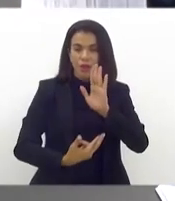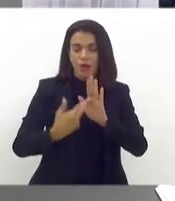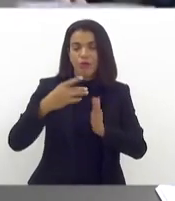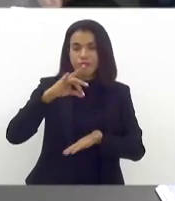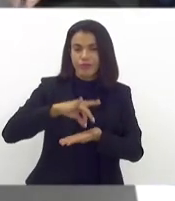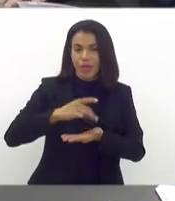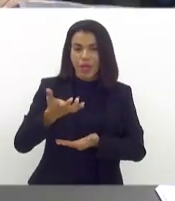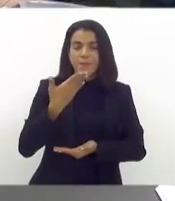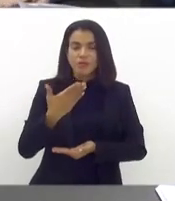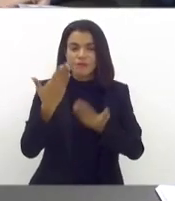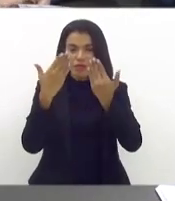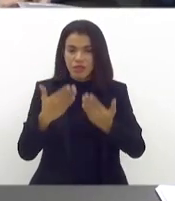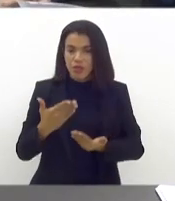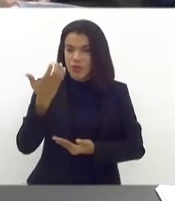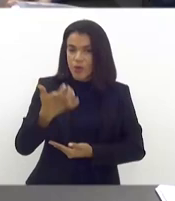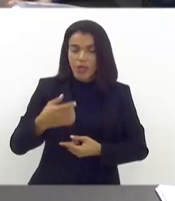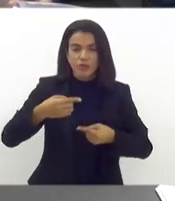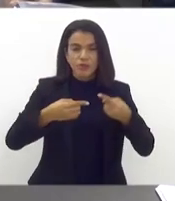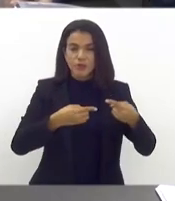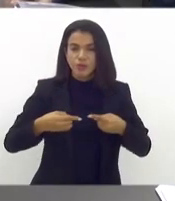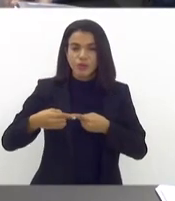pedir vista, não havendo quem queira discutir,